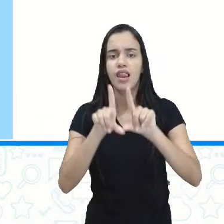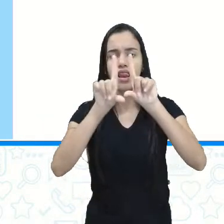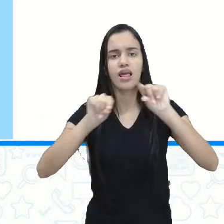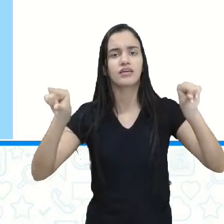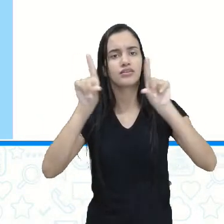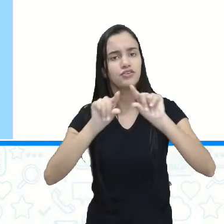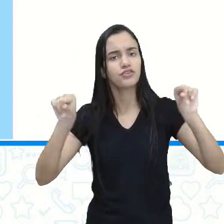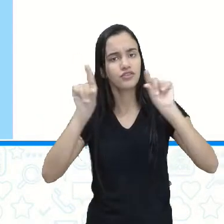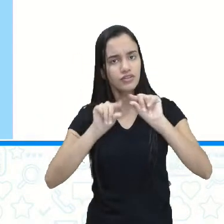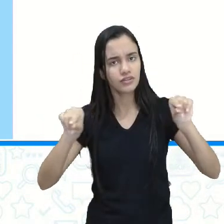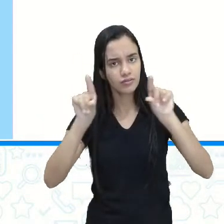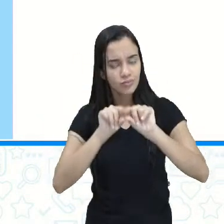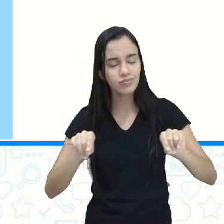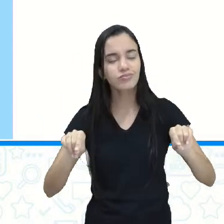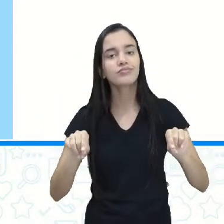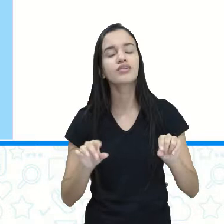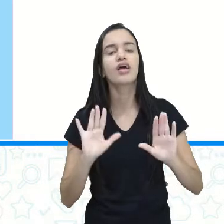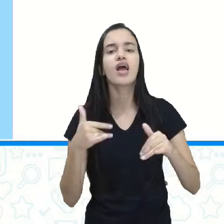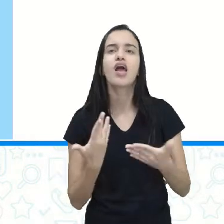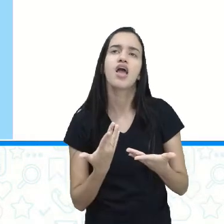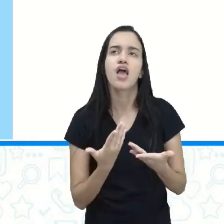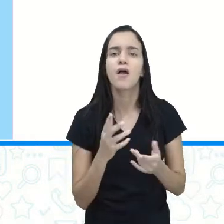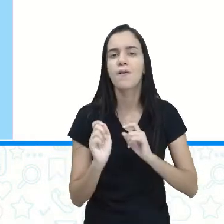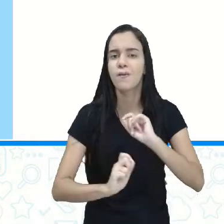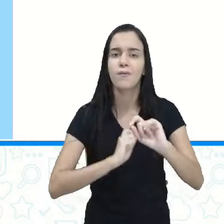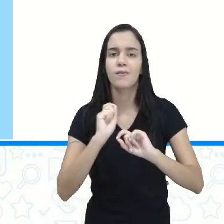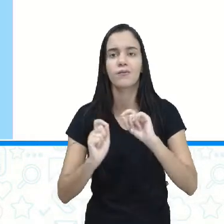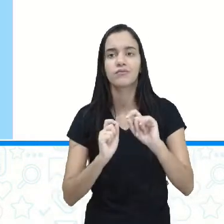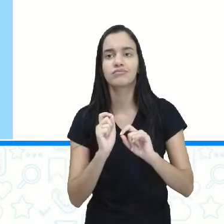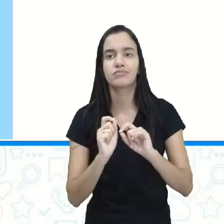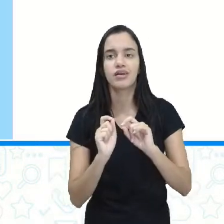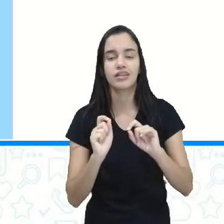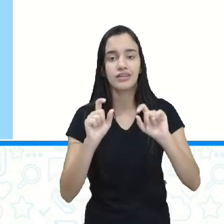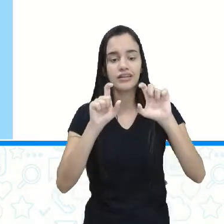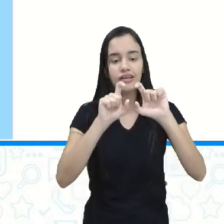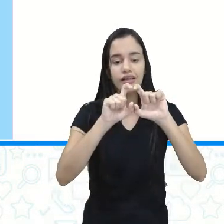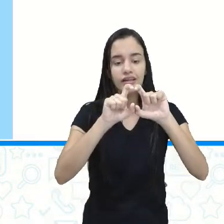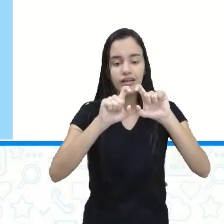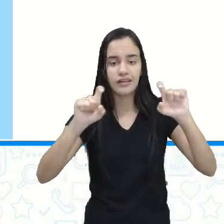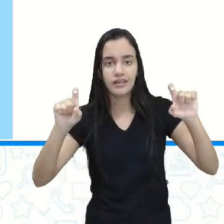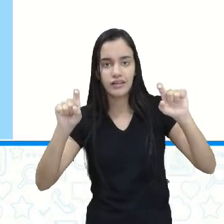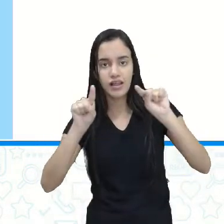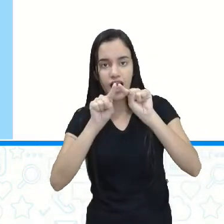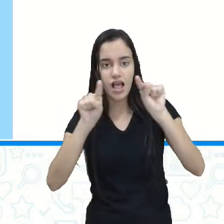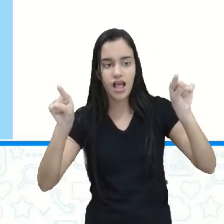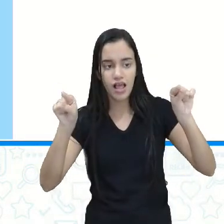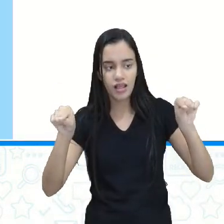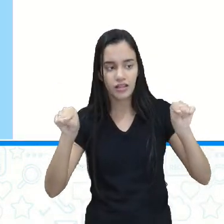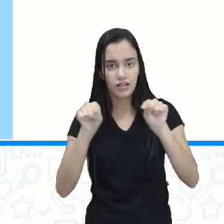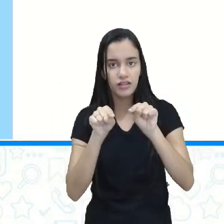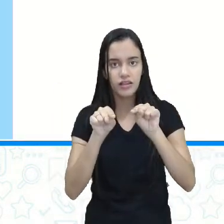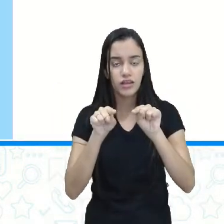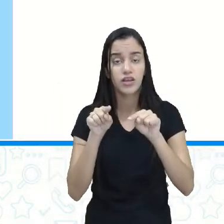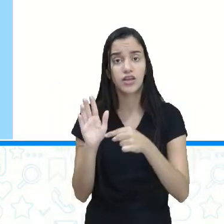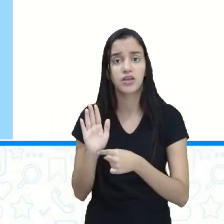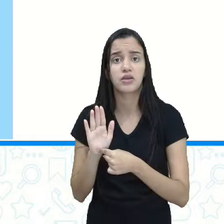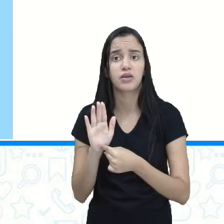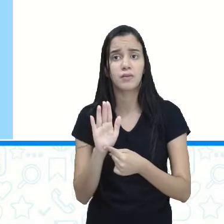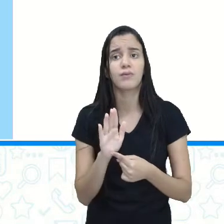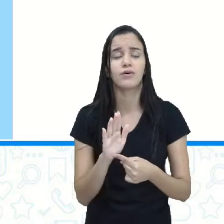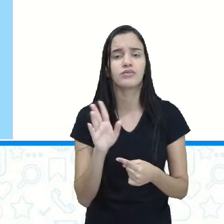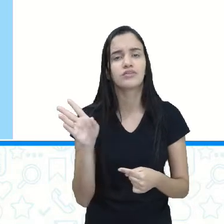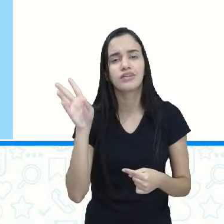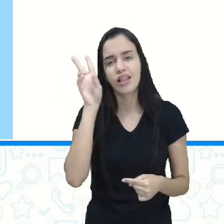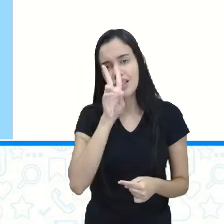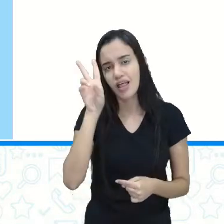A legenda é uma espécie de retângulo que mostra a passagem do tempo. Então, você está